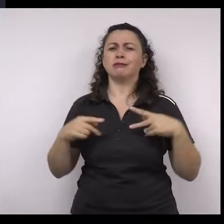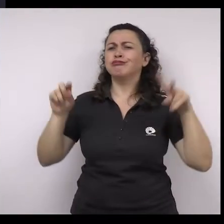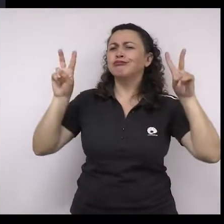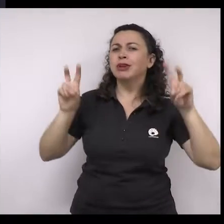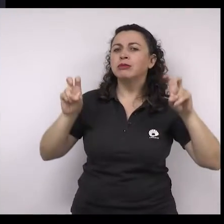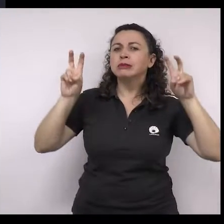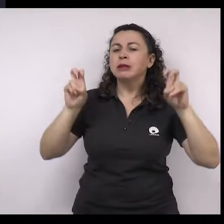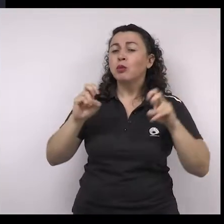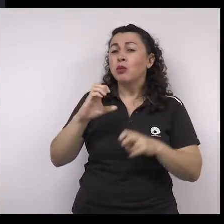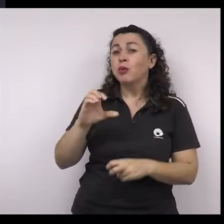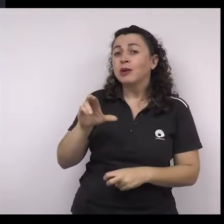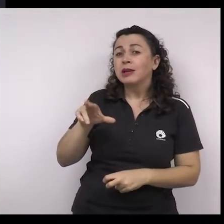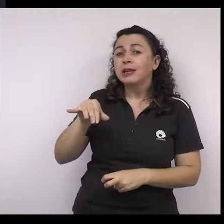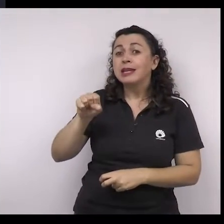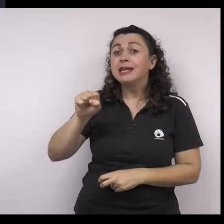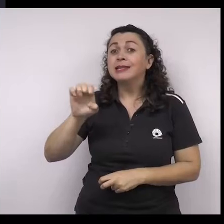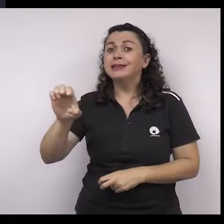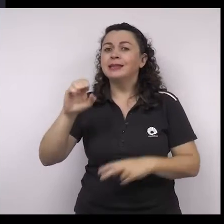coloca em crise